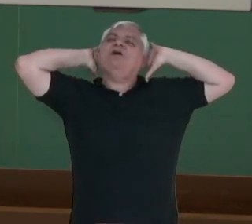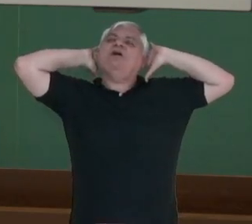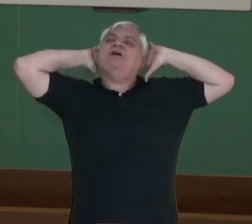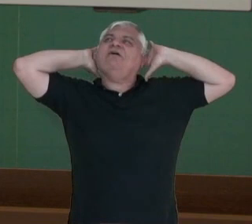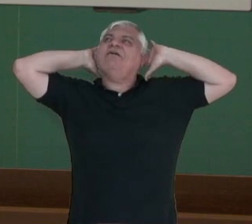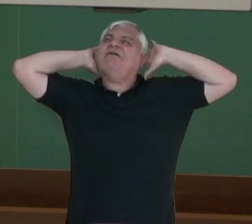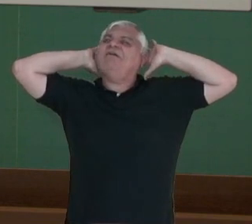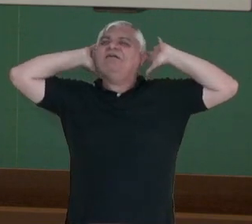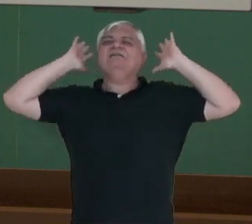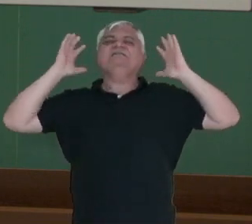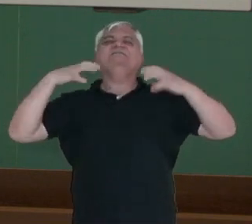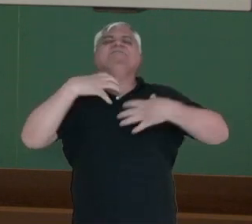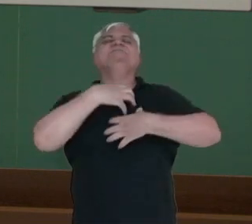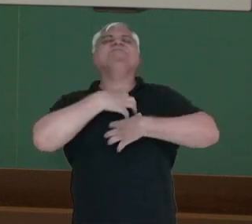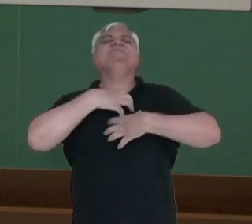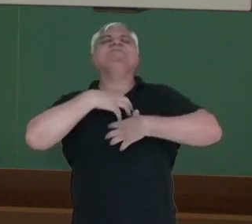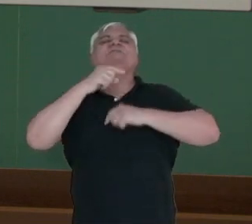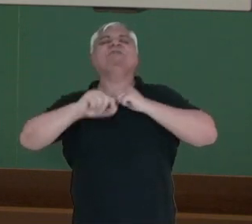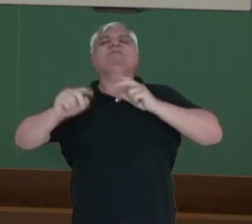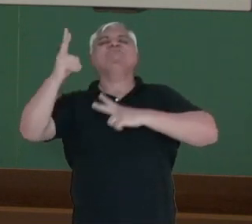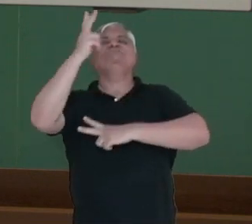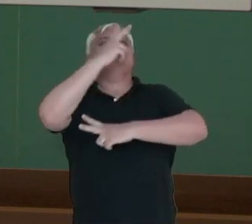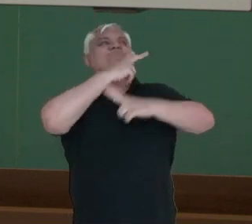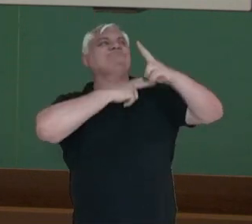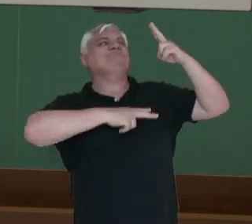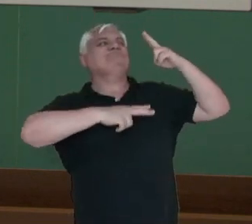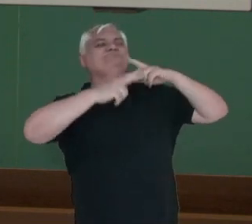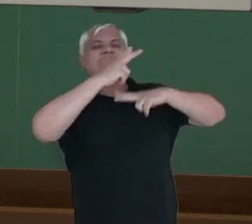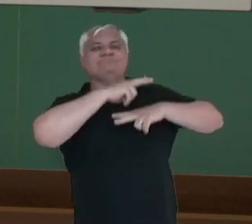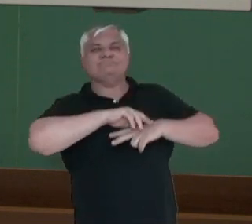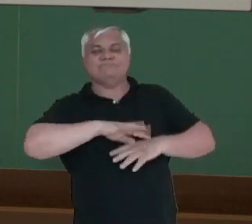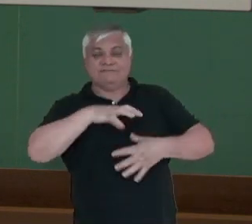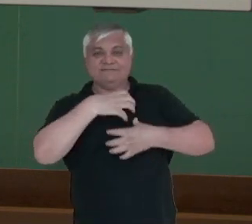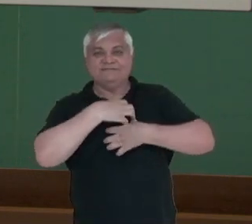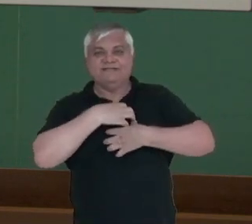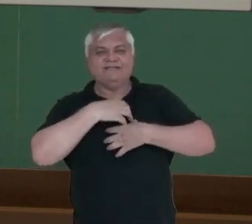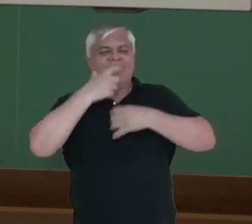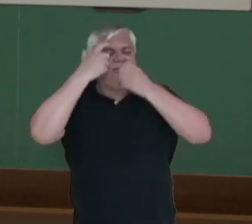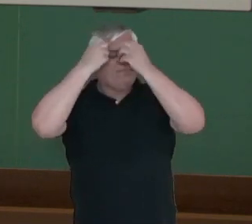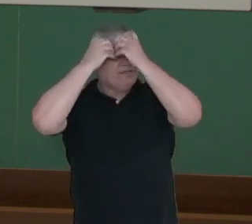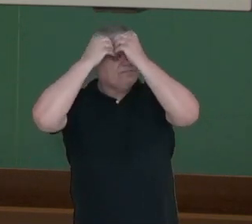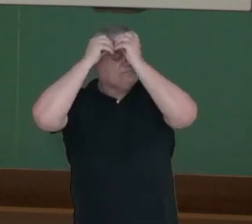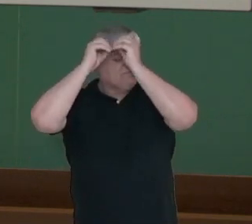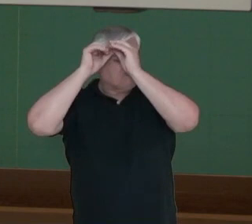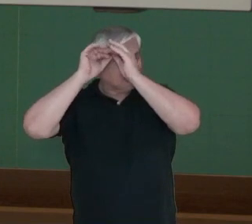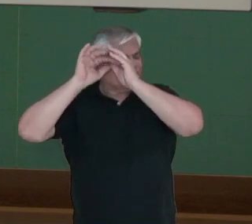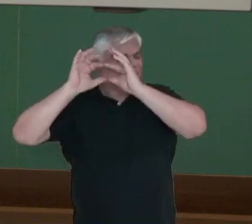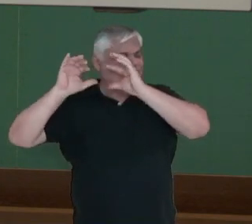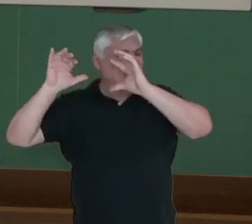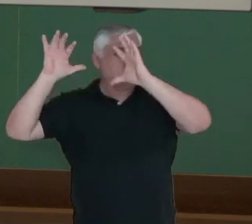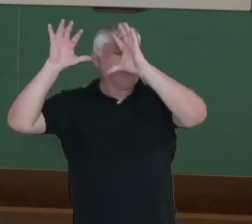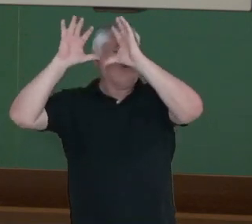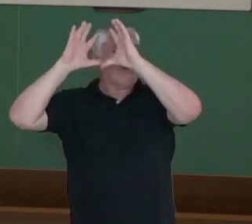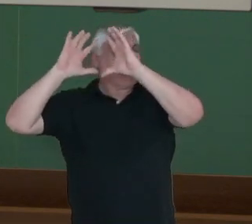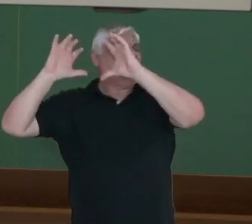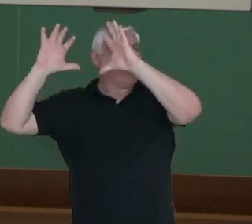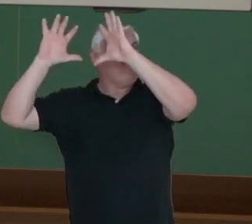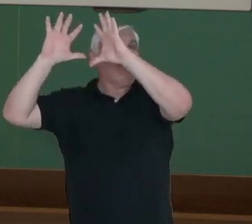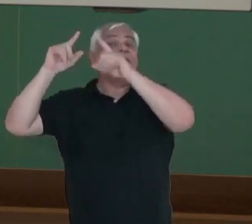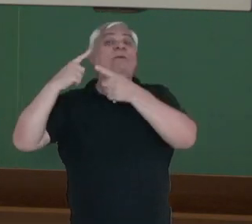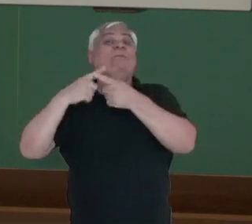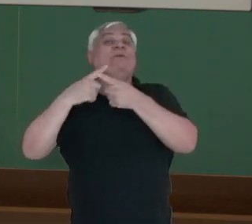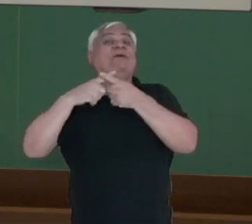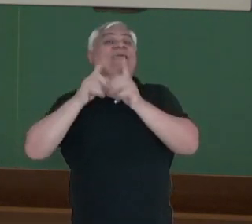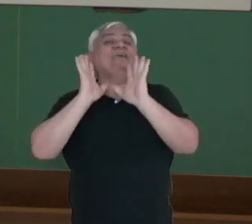no campo, sentindo aquela brisa. Você consegue formular essa ideia por quê? Porque antes você teve